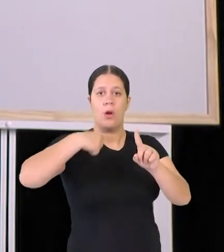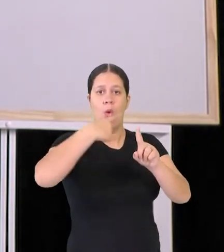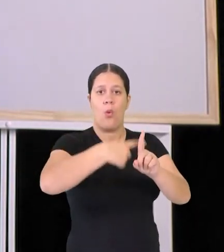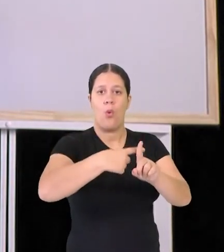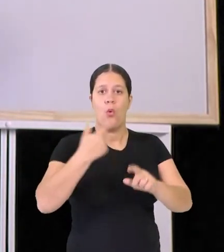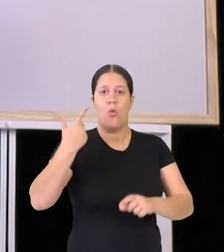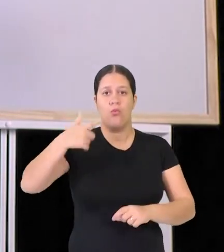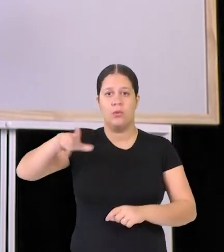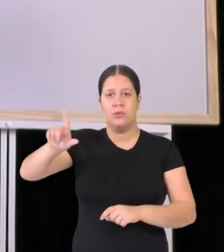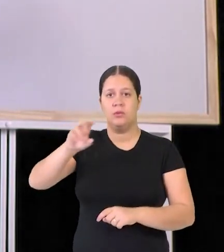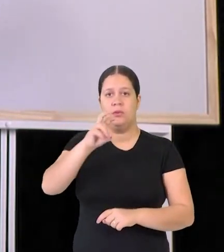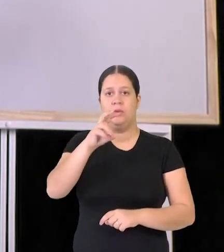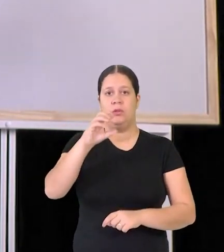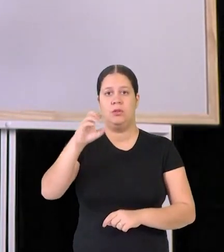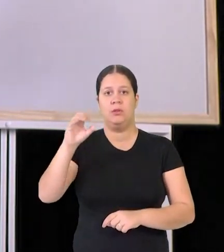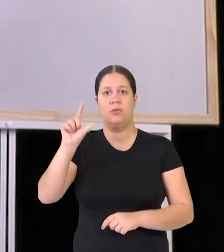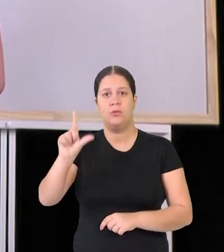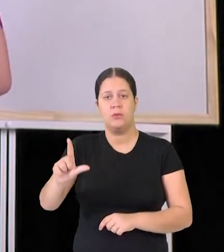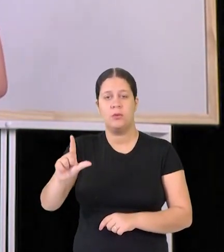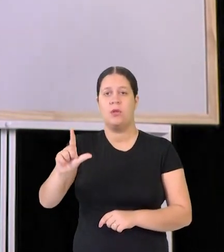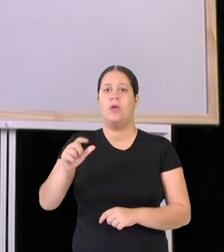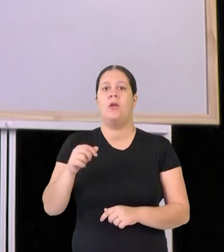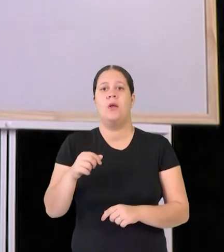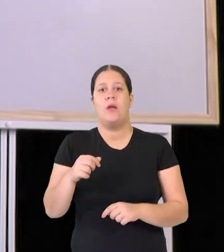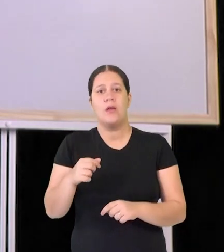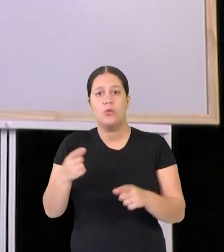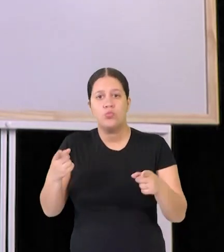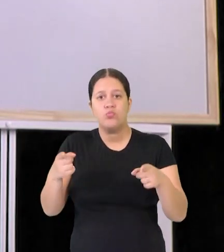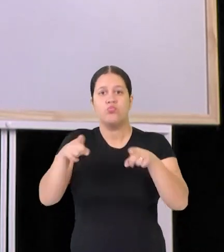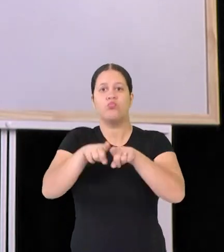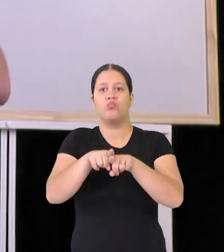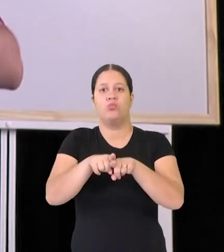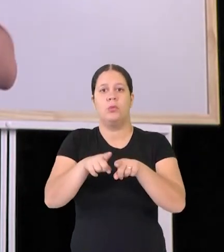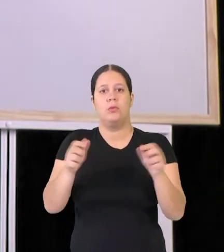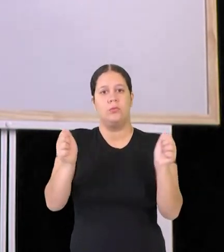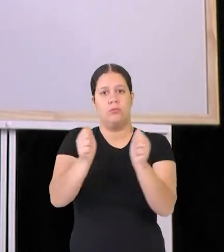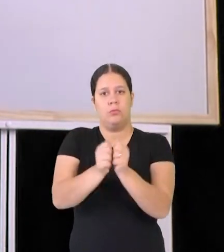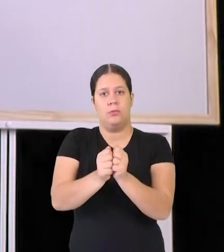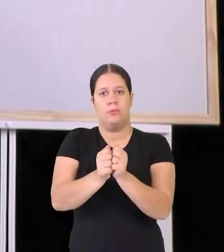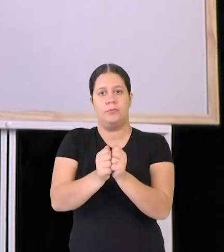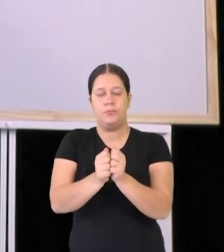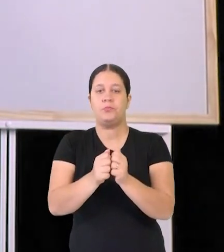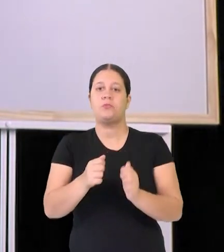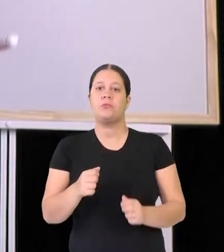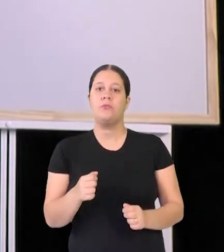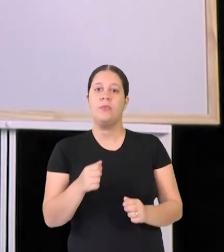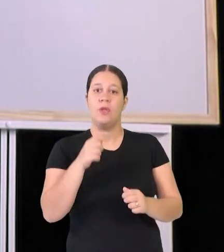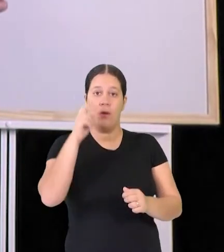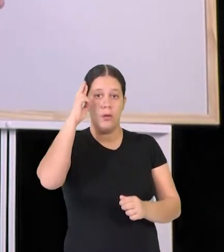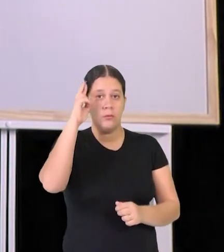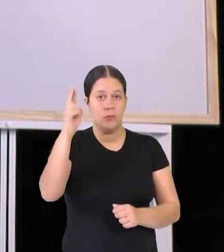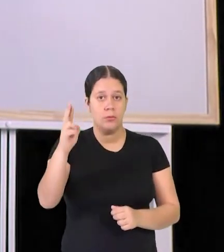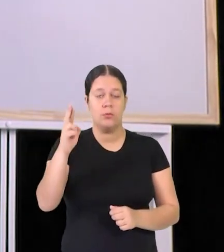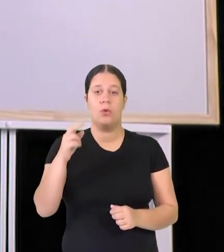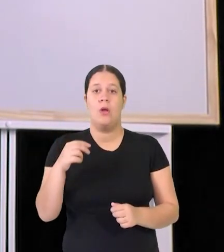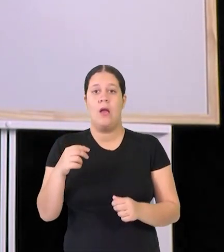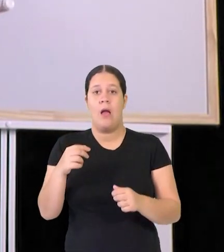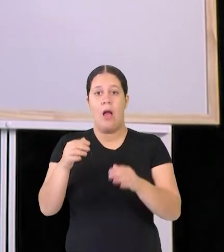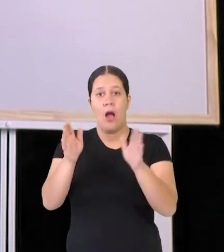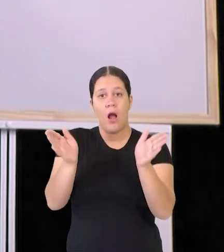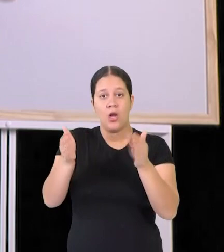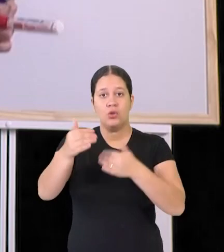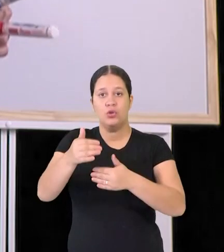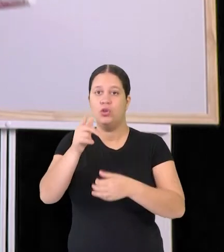outra, também de 500 litros, e interligar as duas, certo? Ele está dizendo aí para colocar uma caixa do lado do outro,